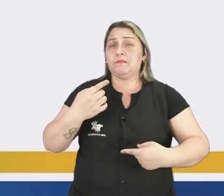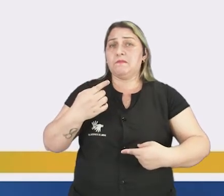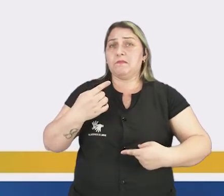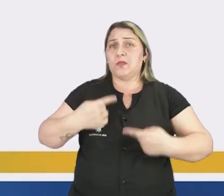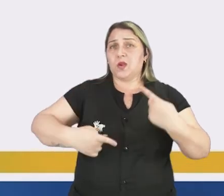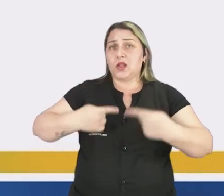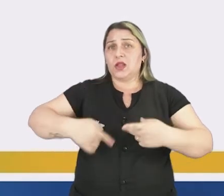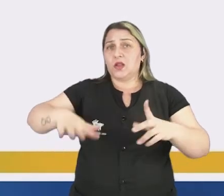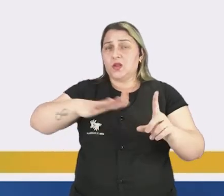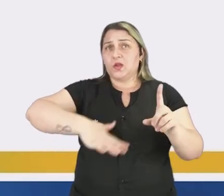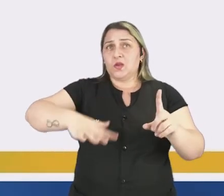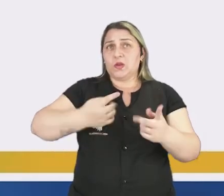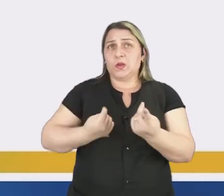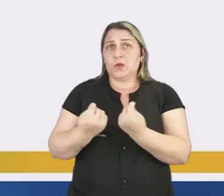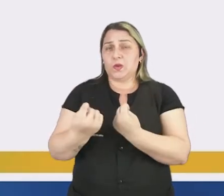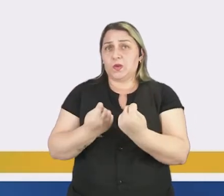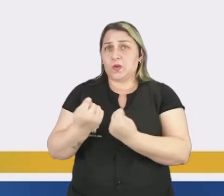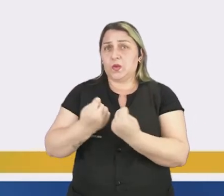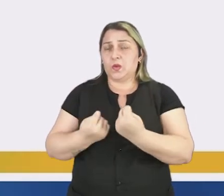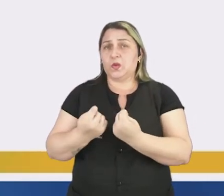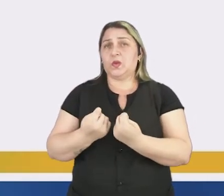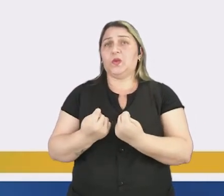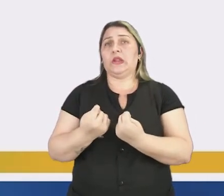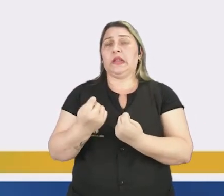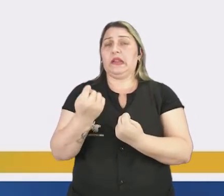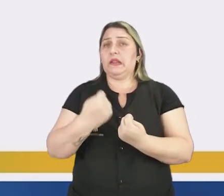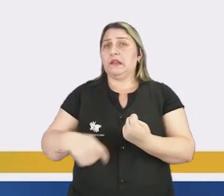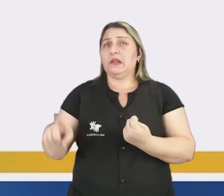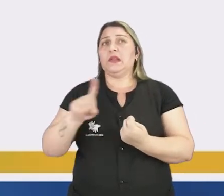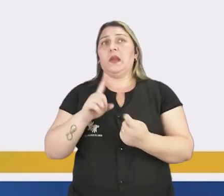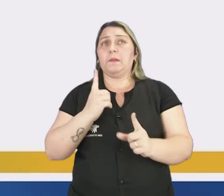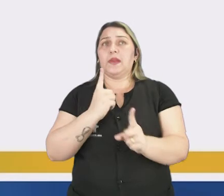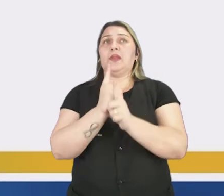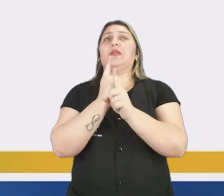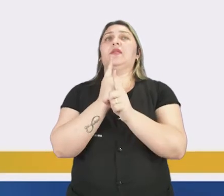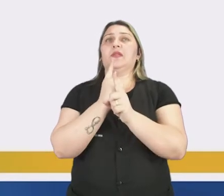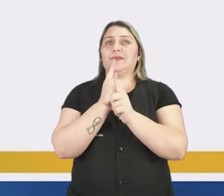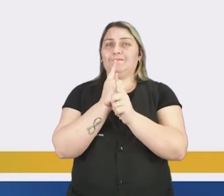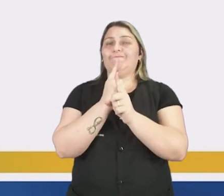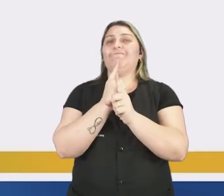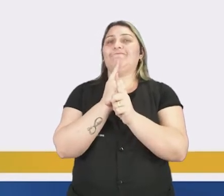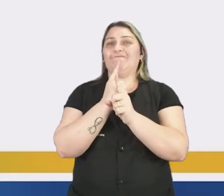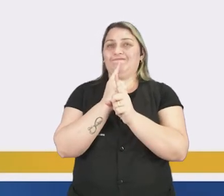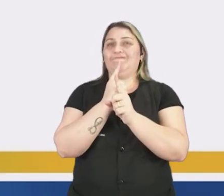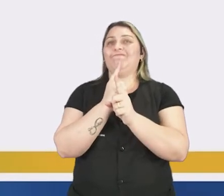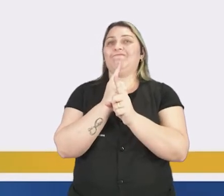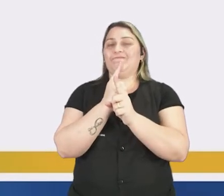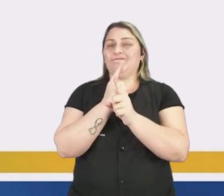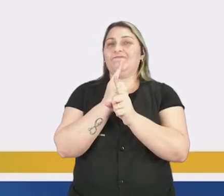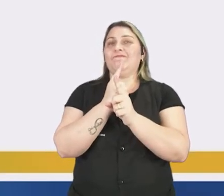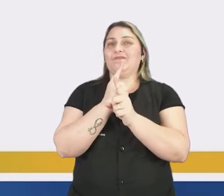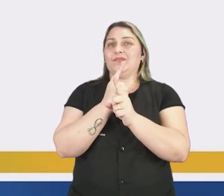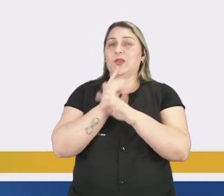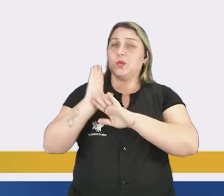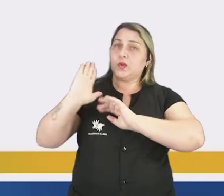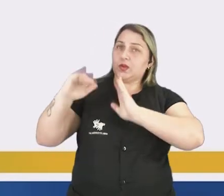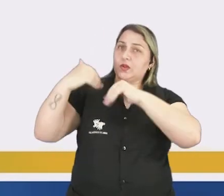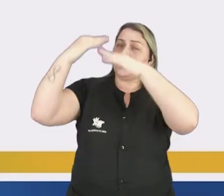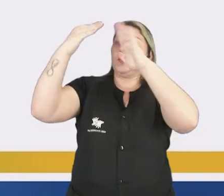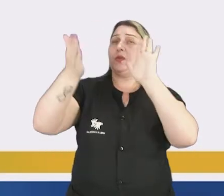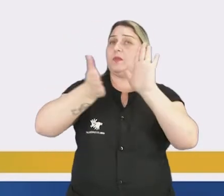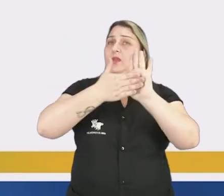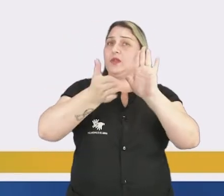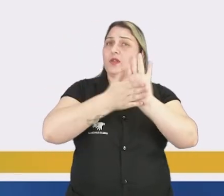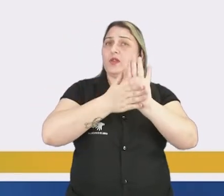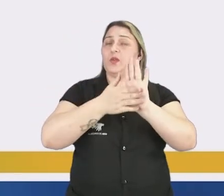políticas sociais de controle ao consumo exagerado, é preciso encontrar meios econômicos alternativos ao desenvolvimento